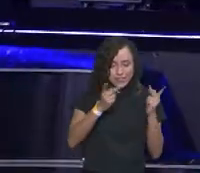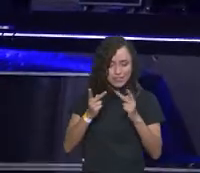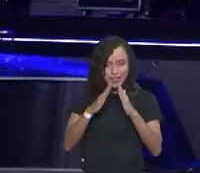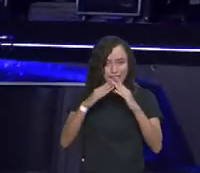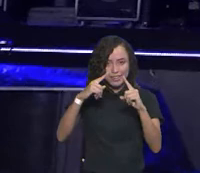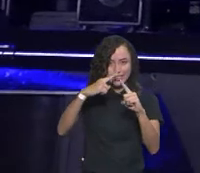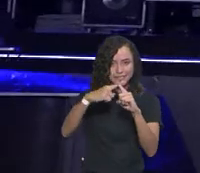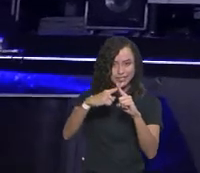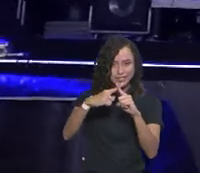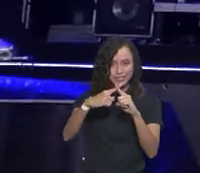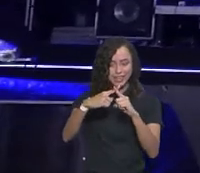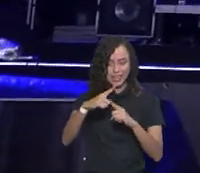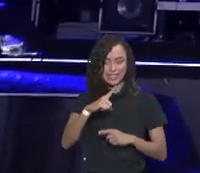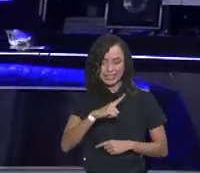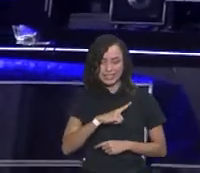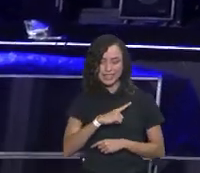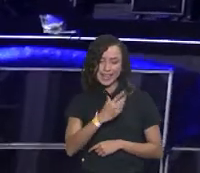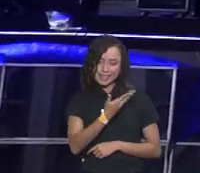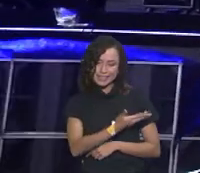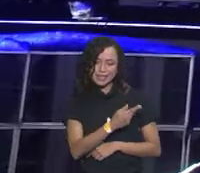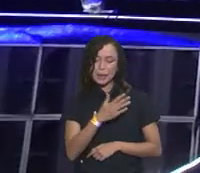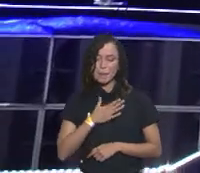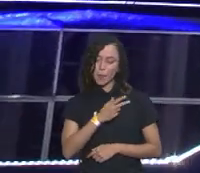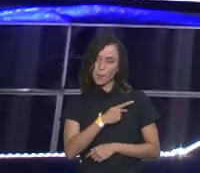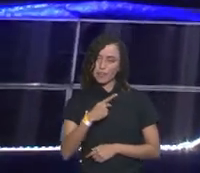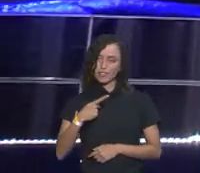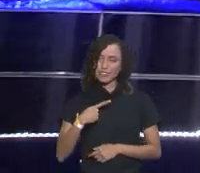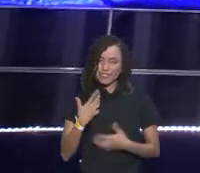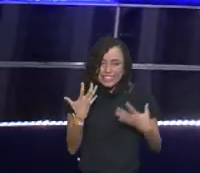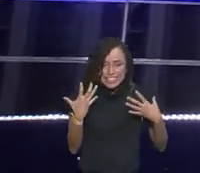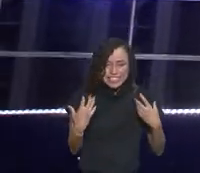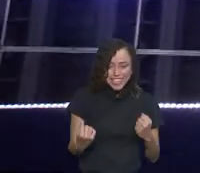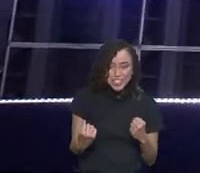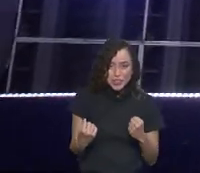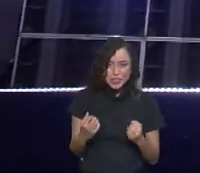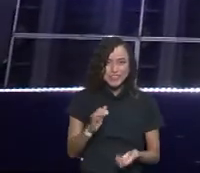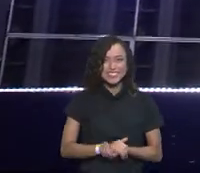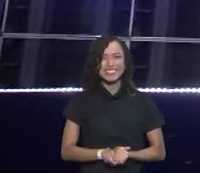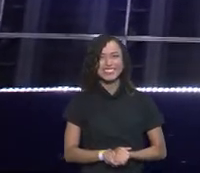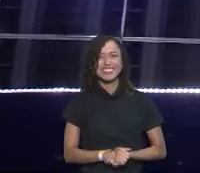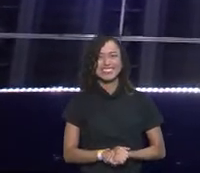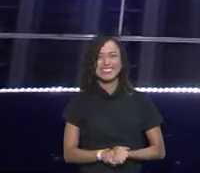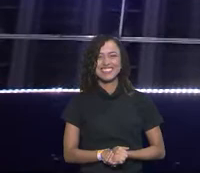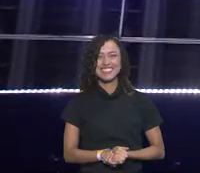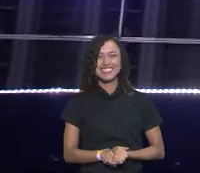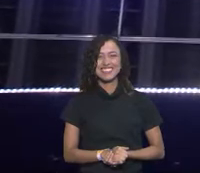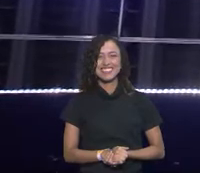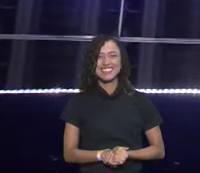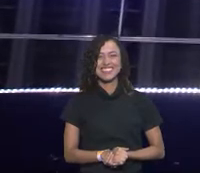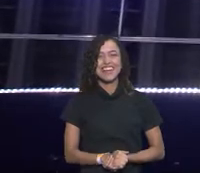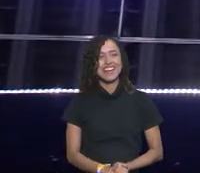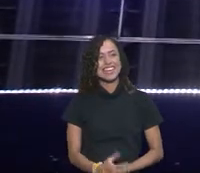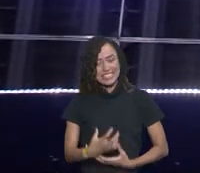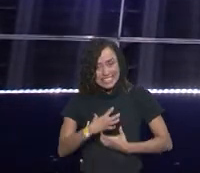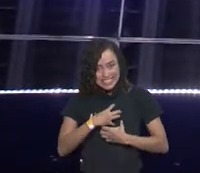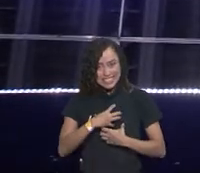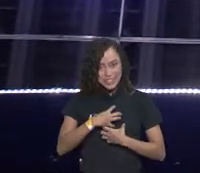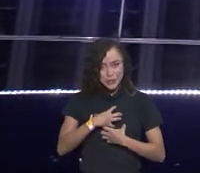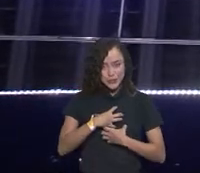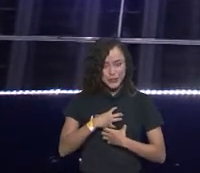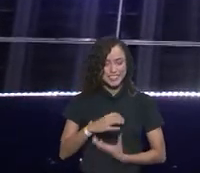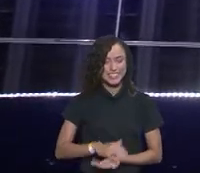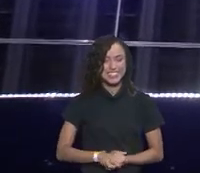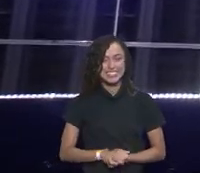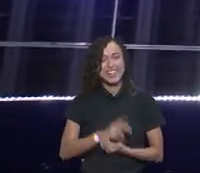meu pastor sentiu a pressão em casa